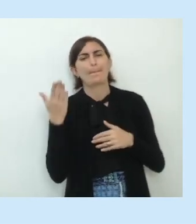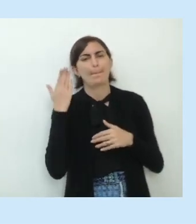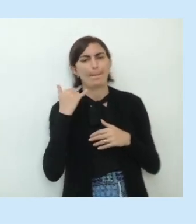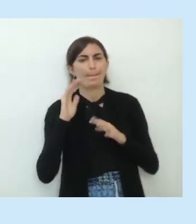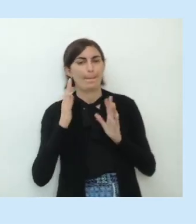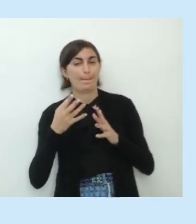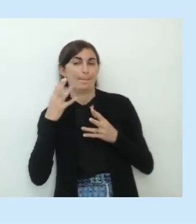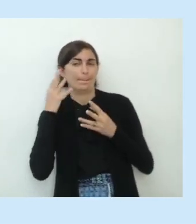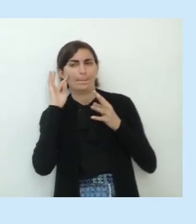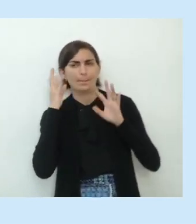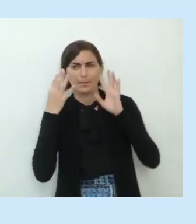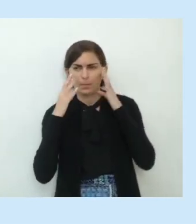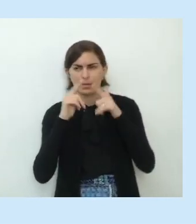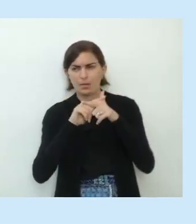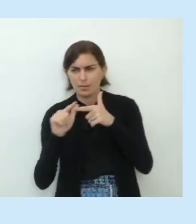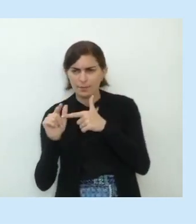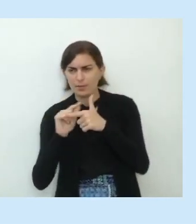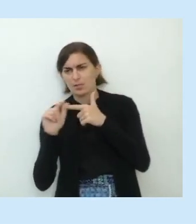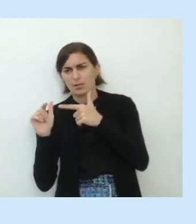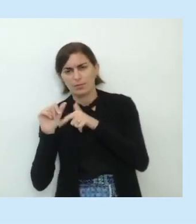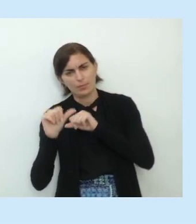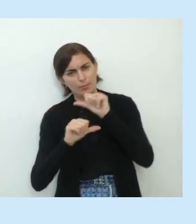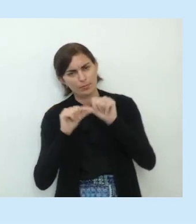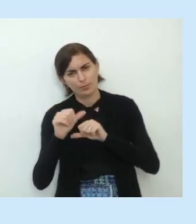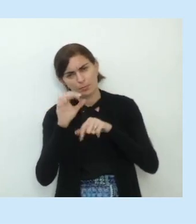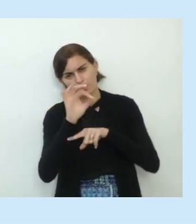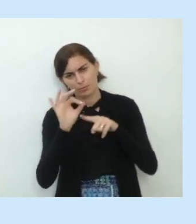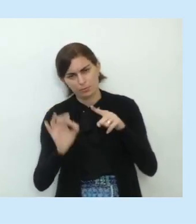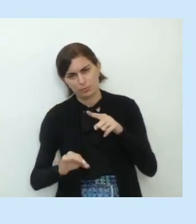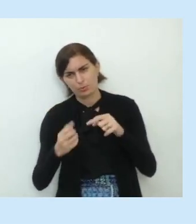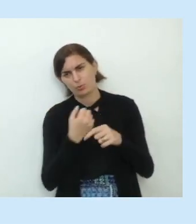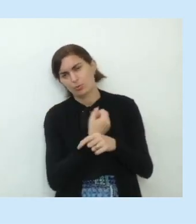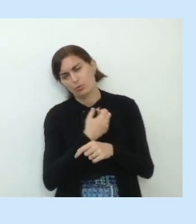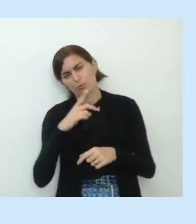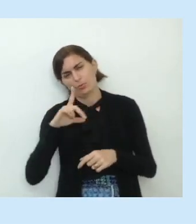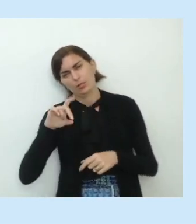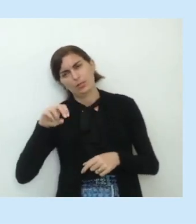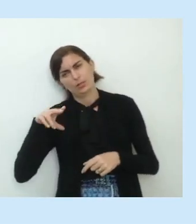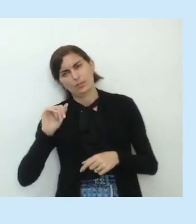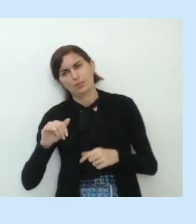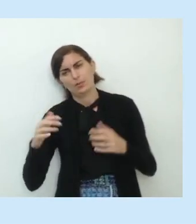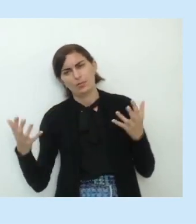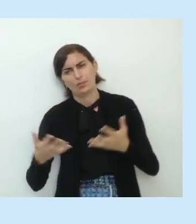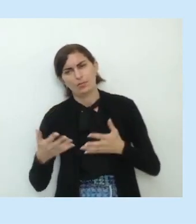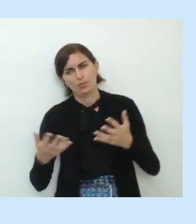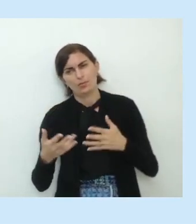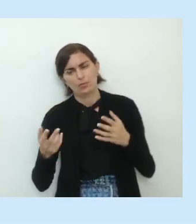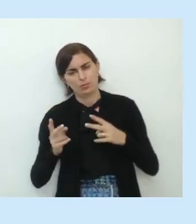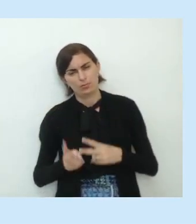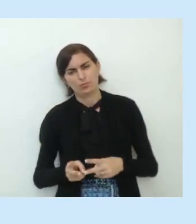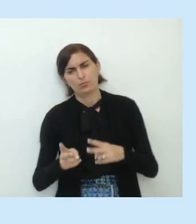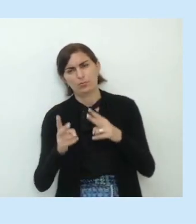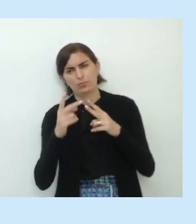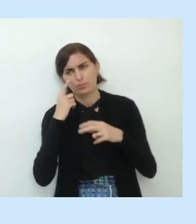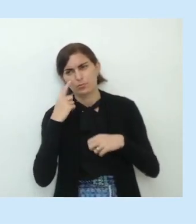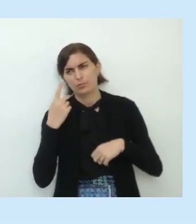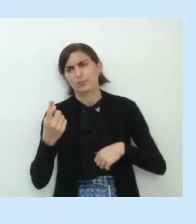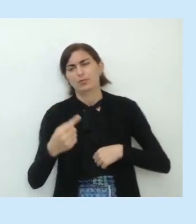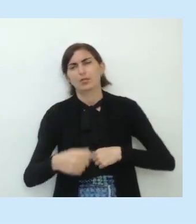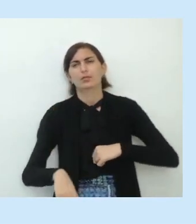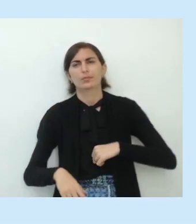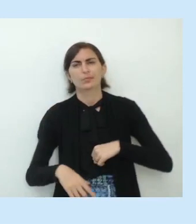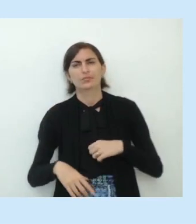sabe como fazer divisões, transformações de porcentagem para o número decimal, nós vamos seguir nossa sequência. Acompanha comigo